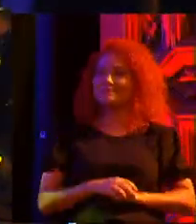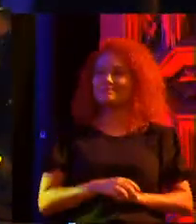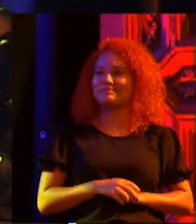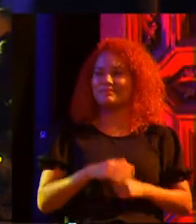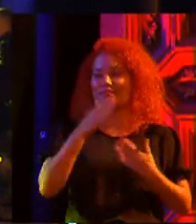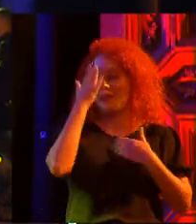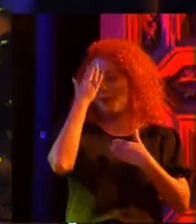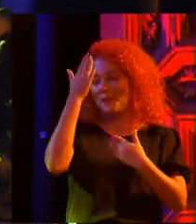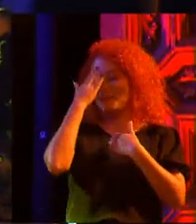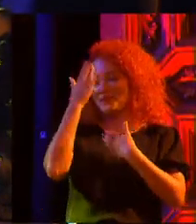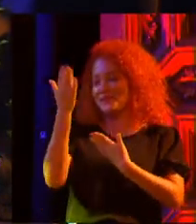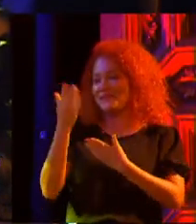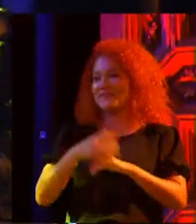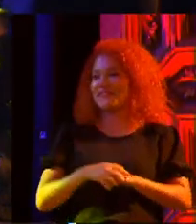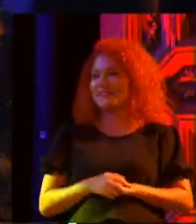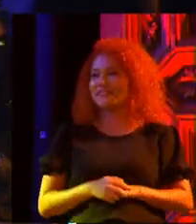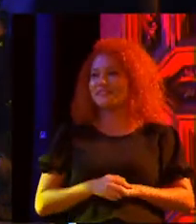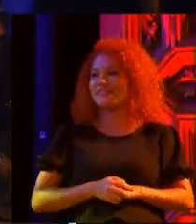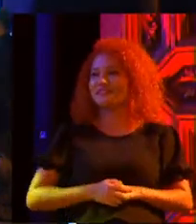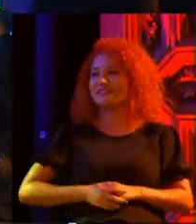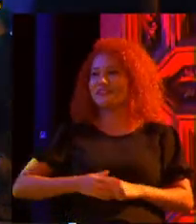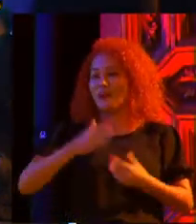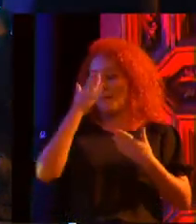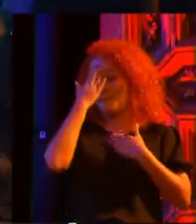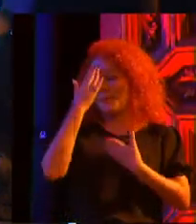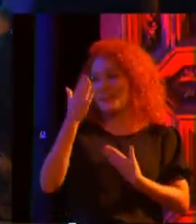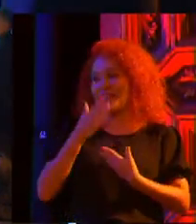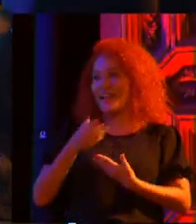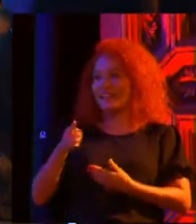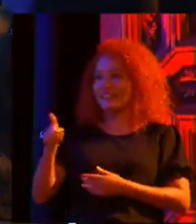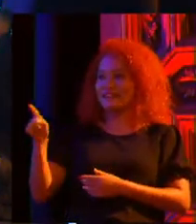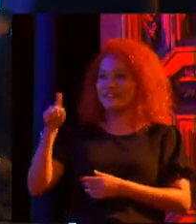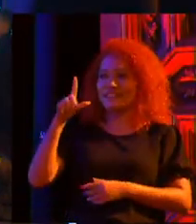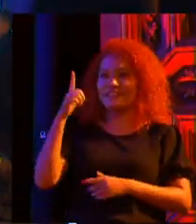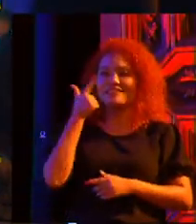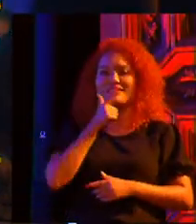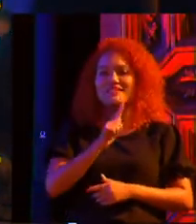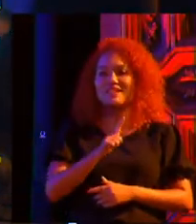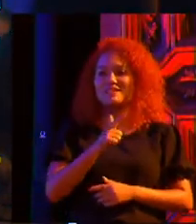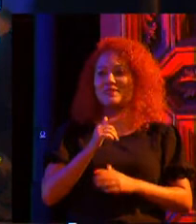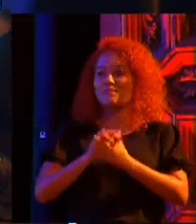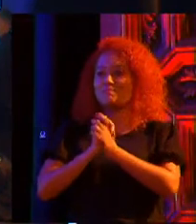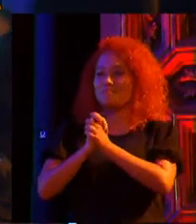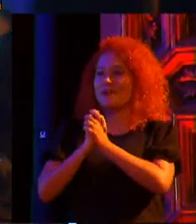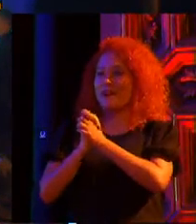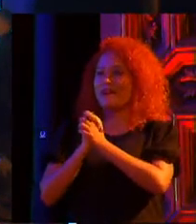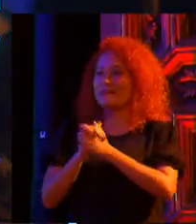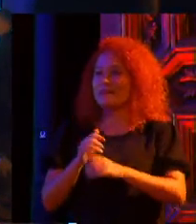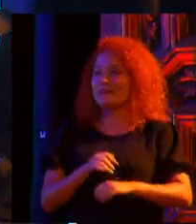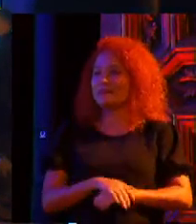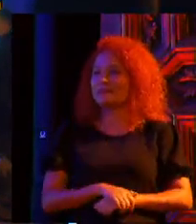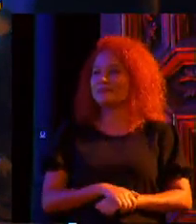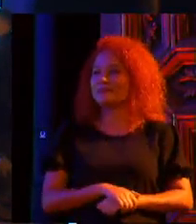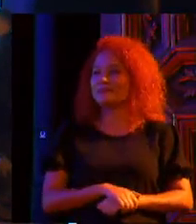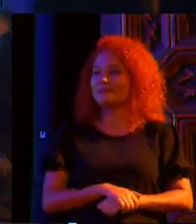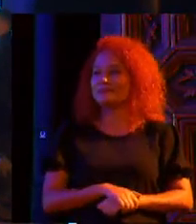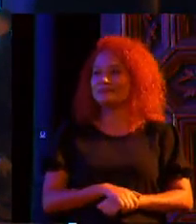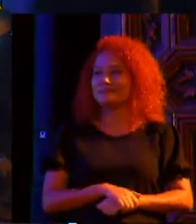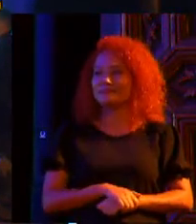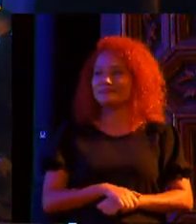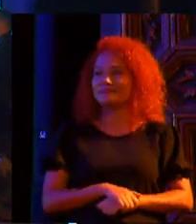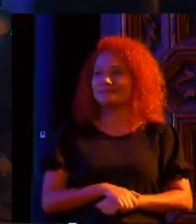Obrigada, gente! Obrigado a todos os premiados, parabéns a todos vocês, hein? Beijo, Úrsula!